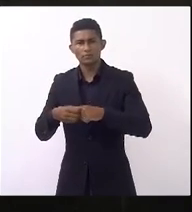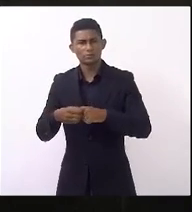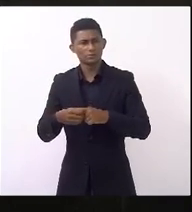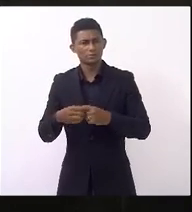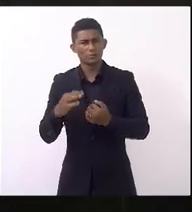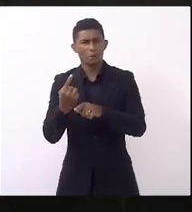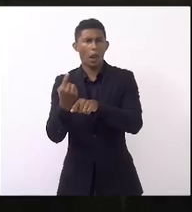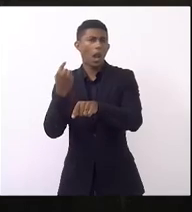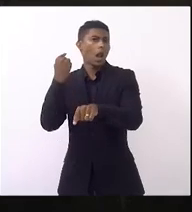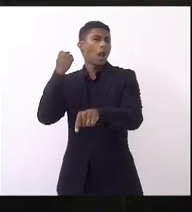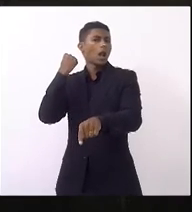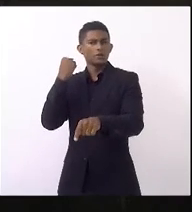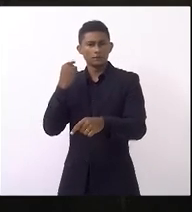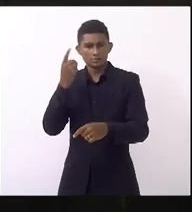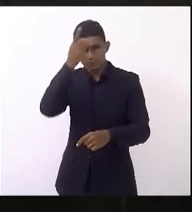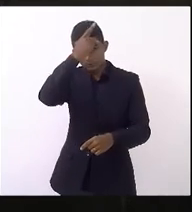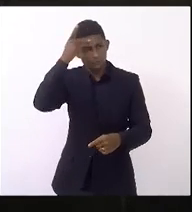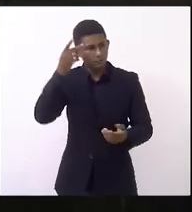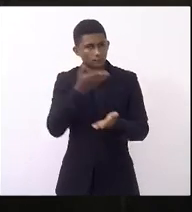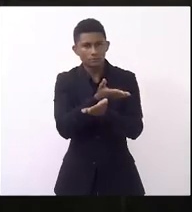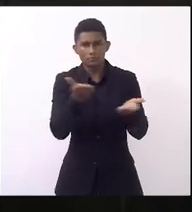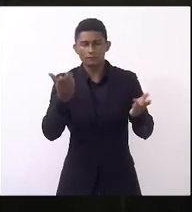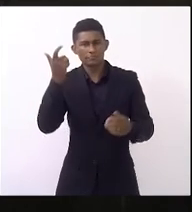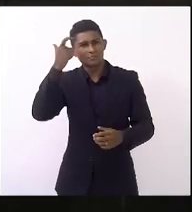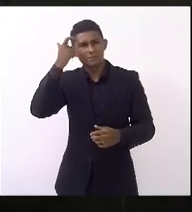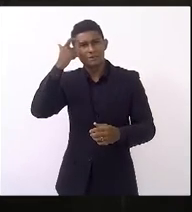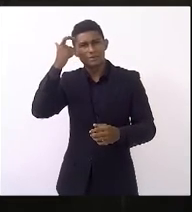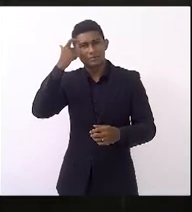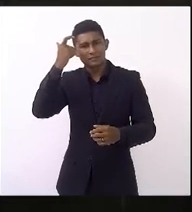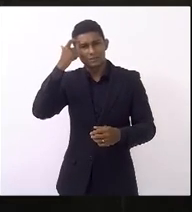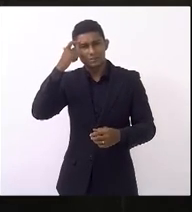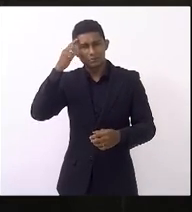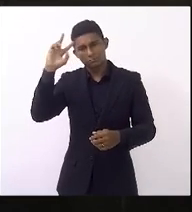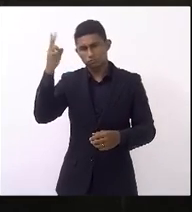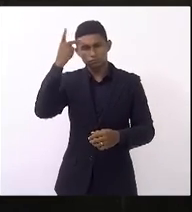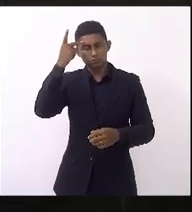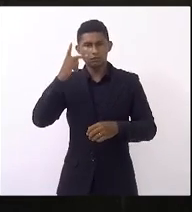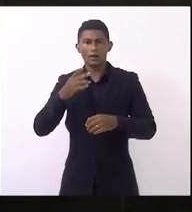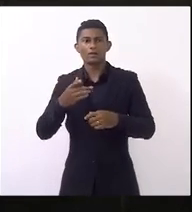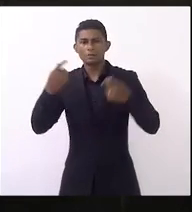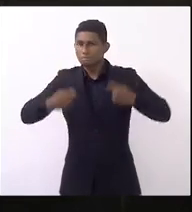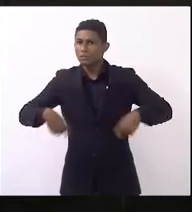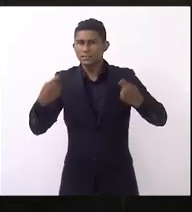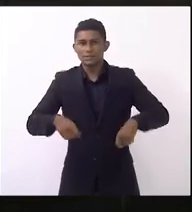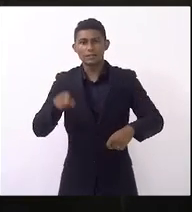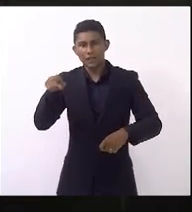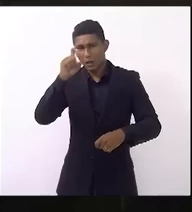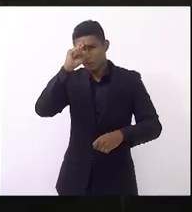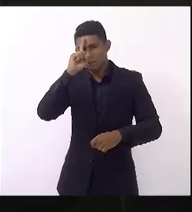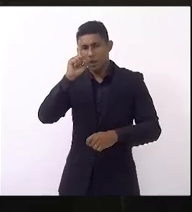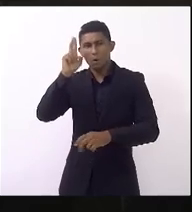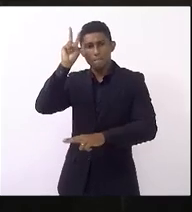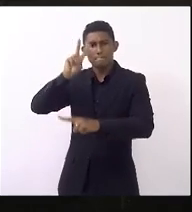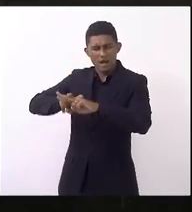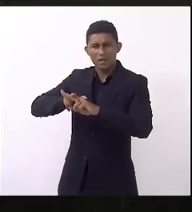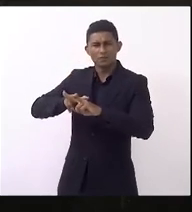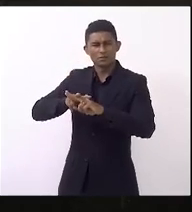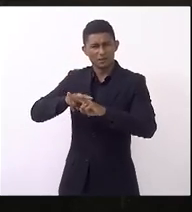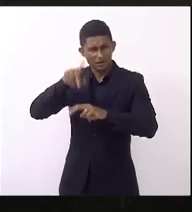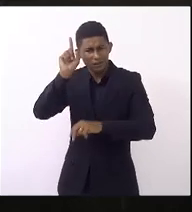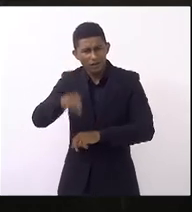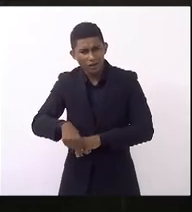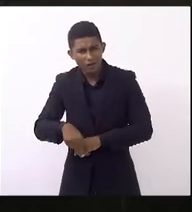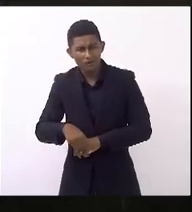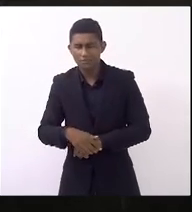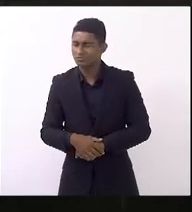para voltar a entender que quem tem algum tipo de transtorno mental tem que ficar segregado no manicômio, segregado no hospital, como se fosse alguém